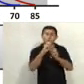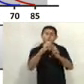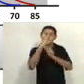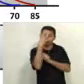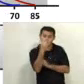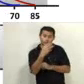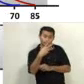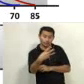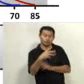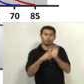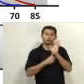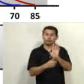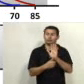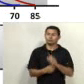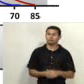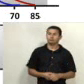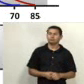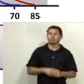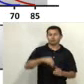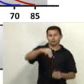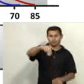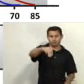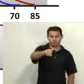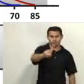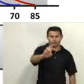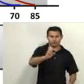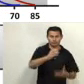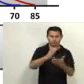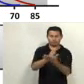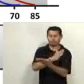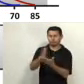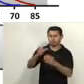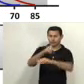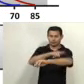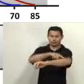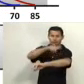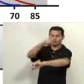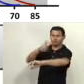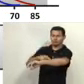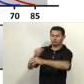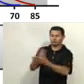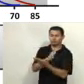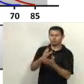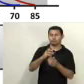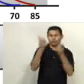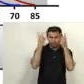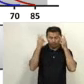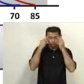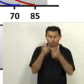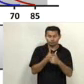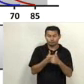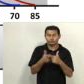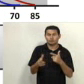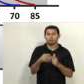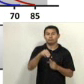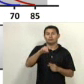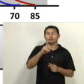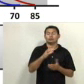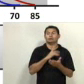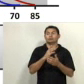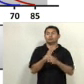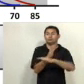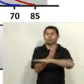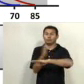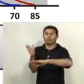vou mostrar aqui no quadro para vocês, né? A média, a curva de distribuição normal, que é dividida pela média, ela tem dois